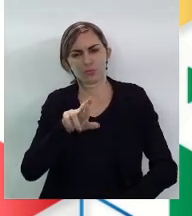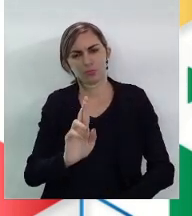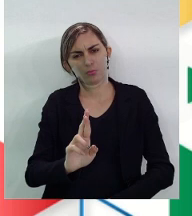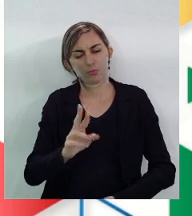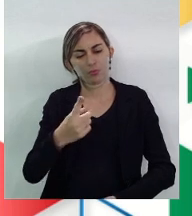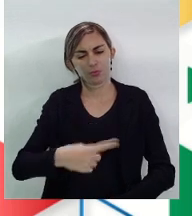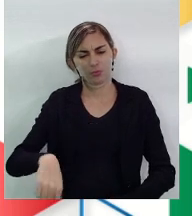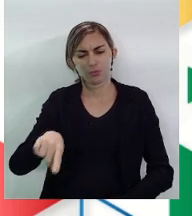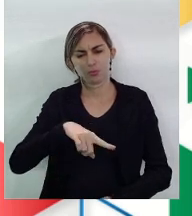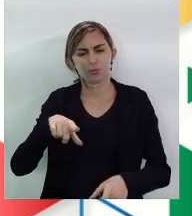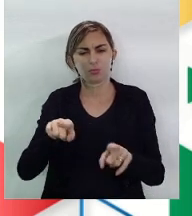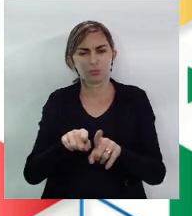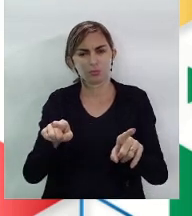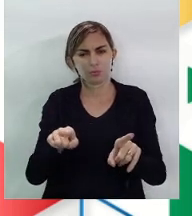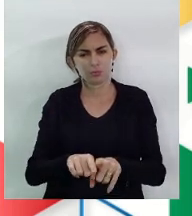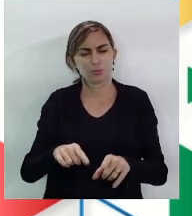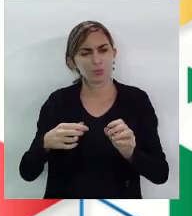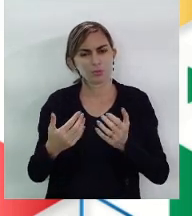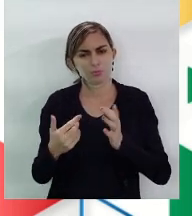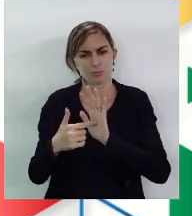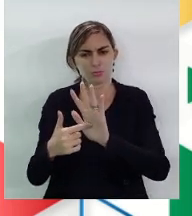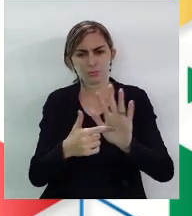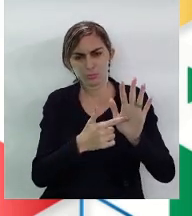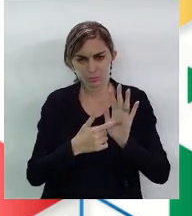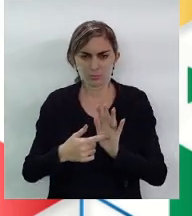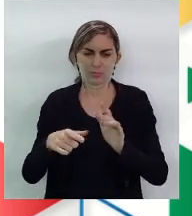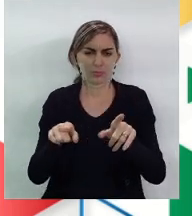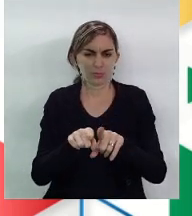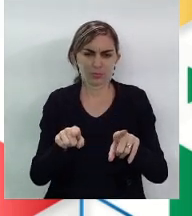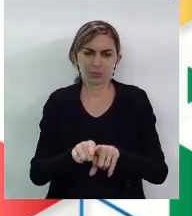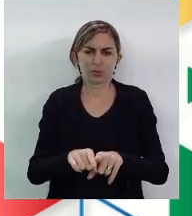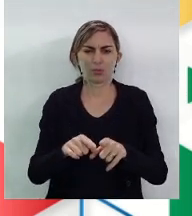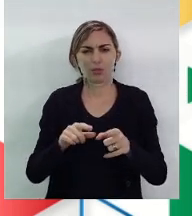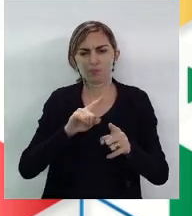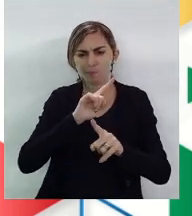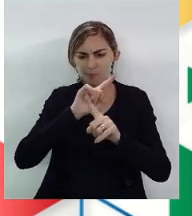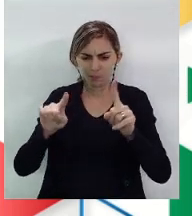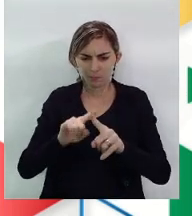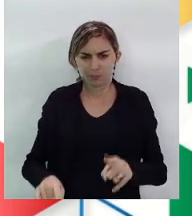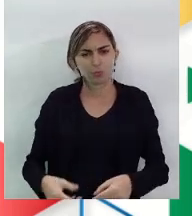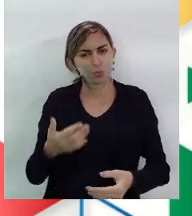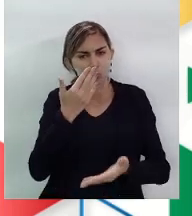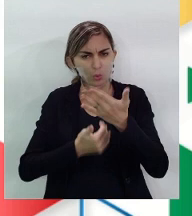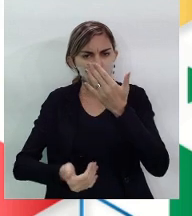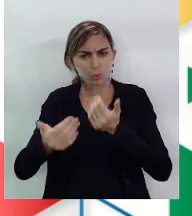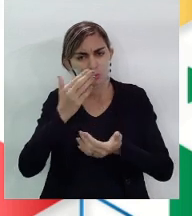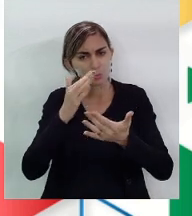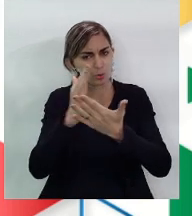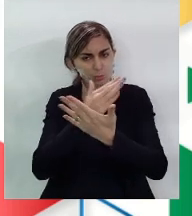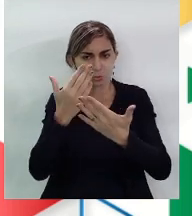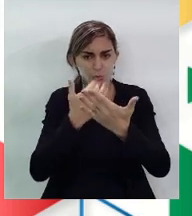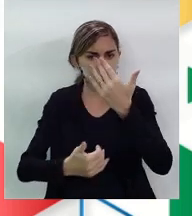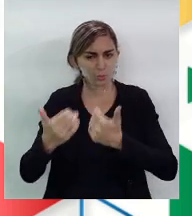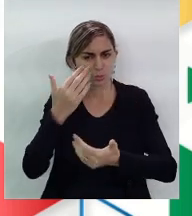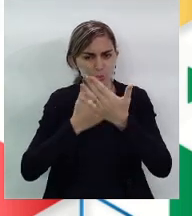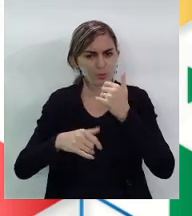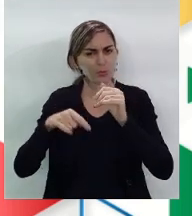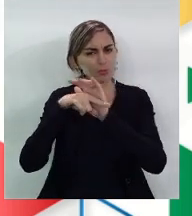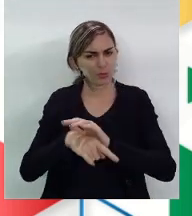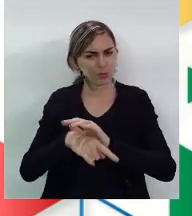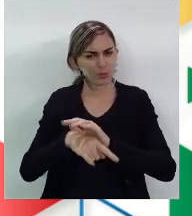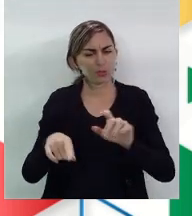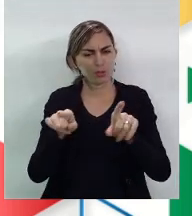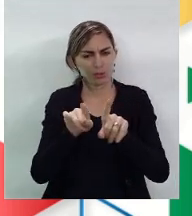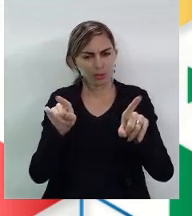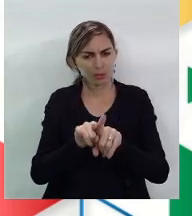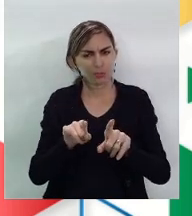E nós temos também aí em destaque, há também restrições alimentares. Vocês podem pesquisar também